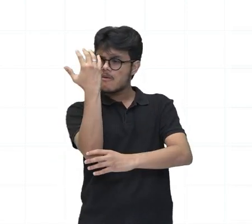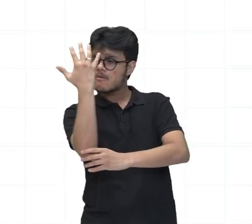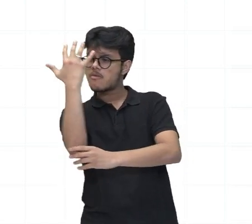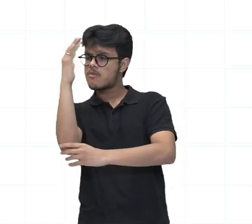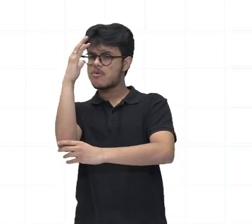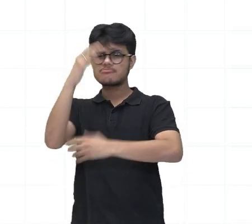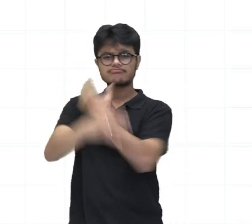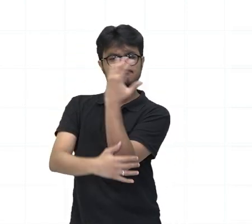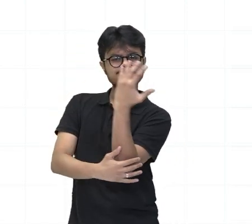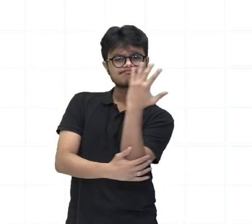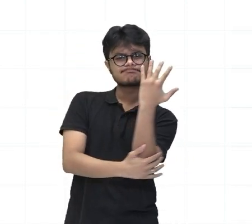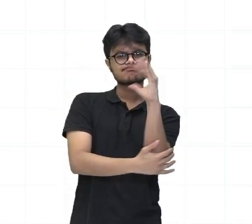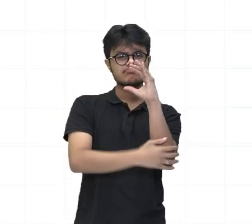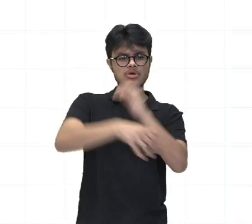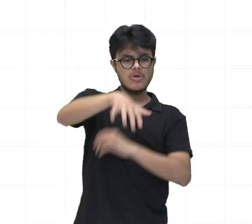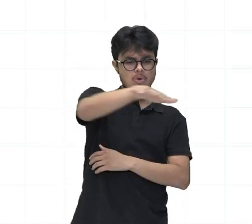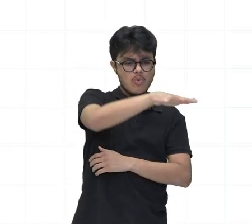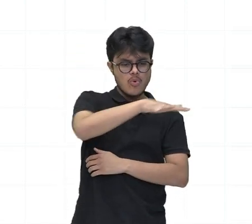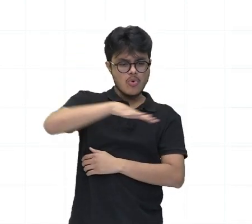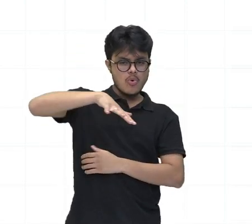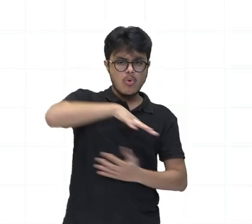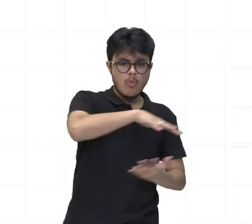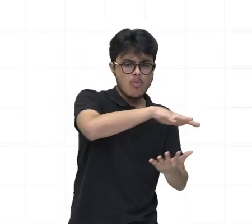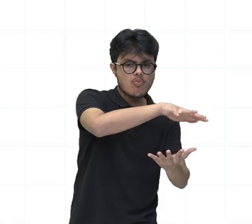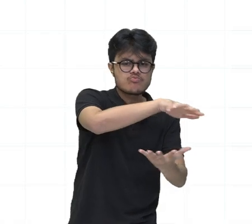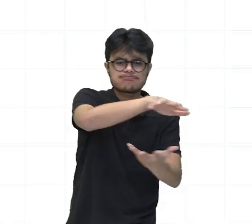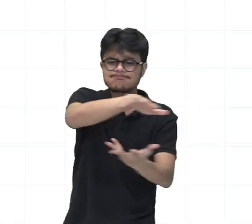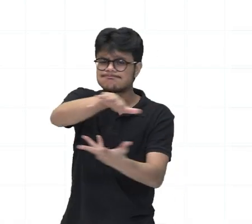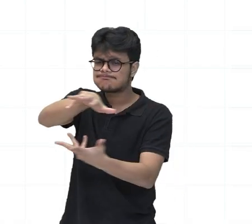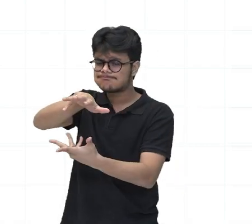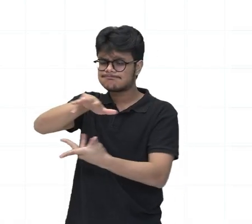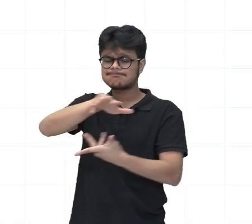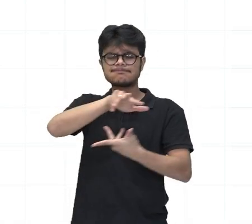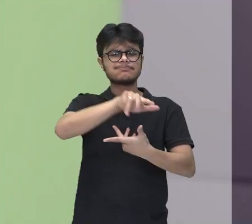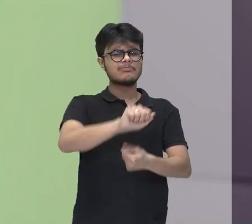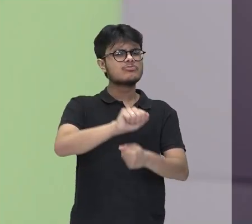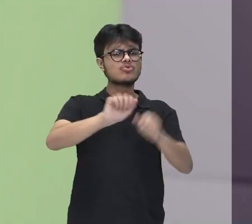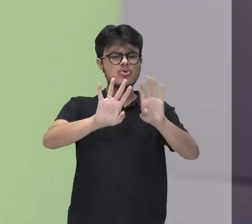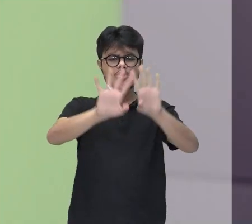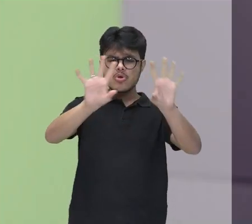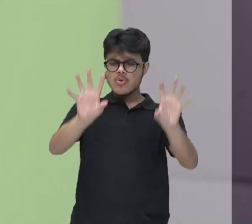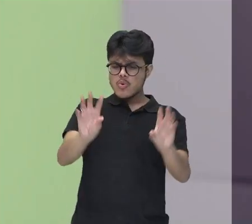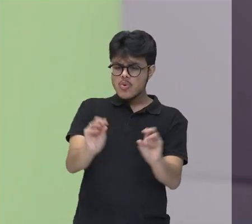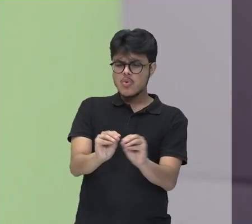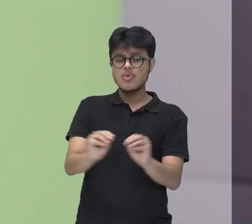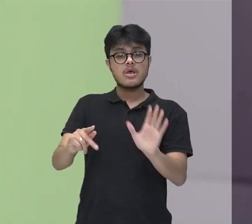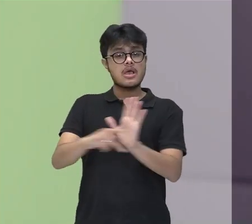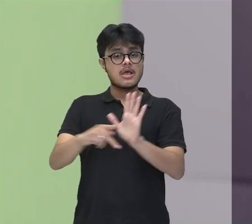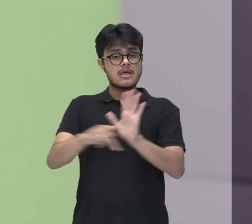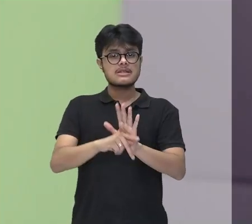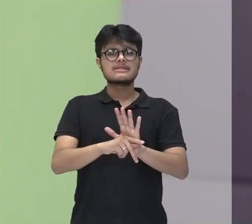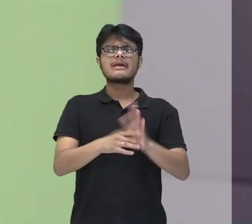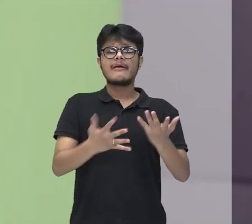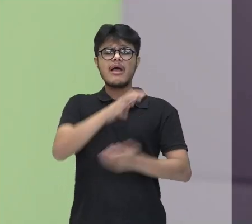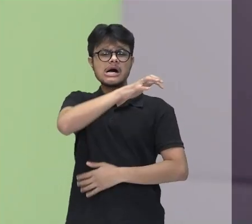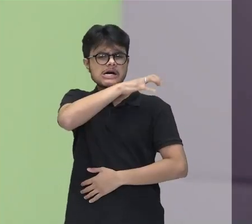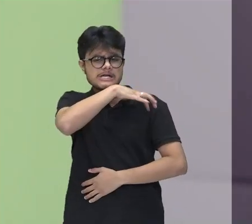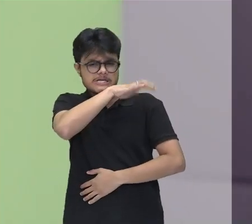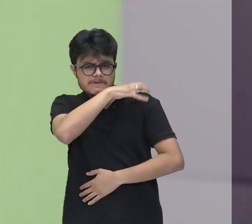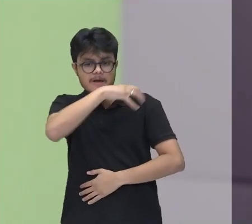da Terra, tá? Em todos os ambientes, ecossistemas, existem seres vivos